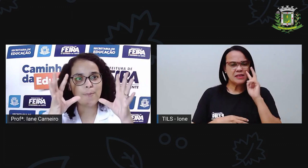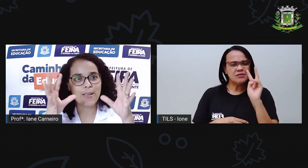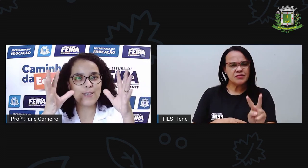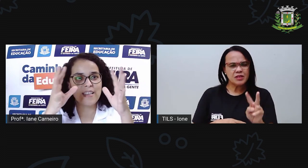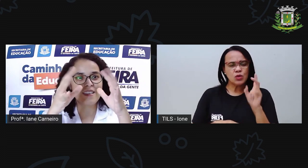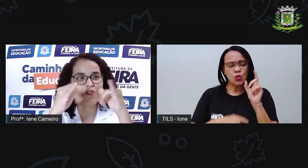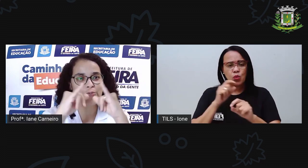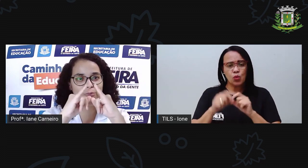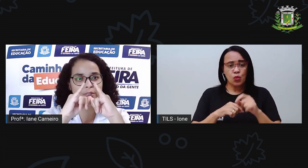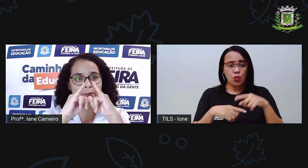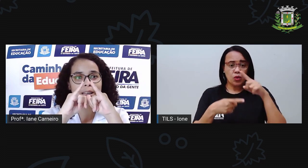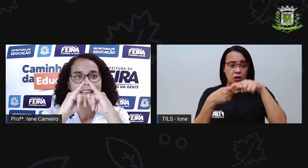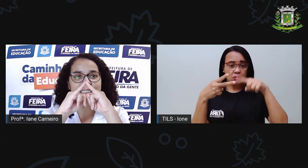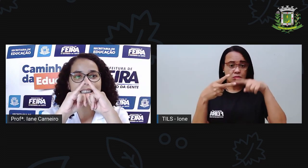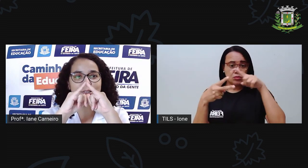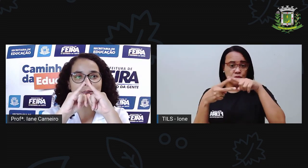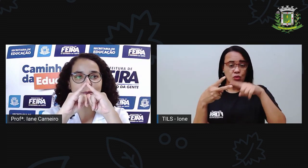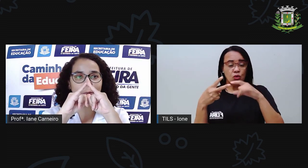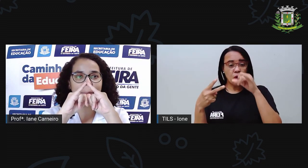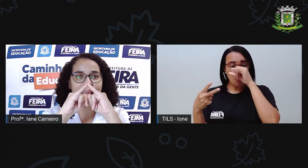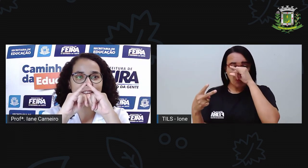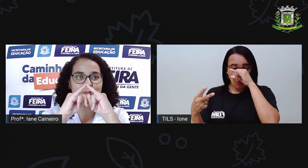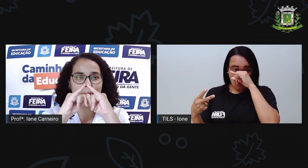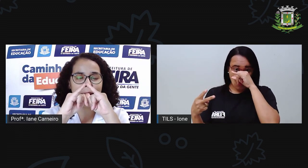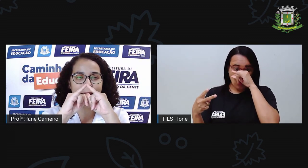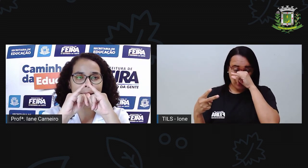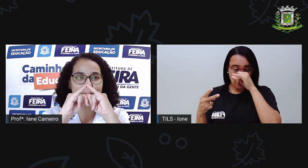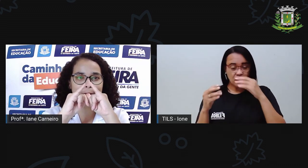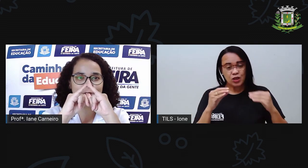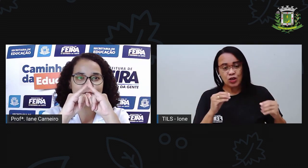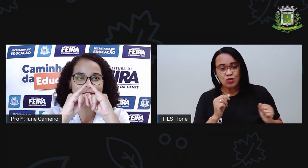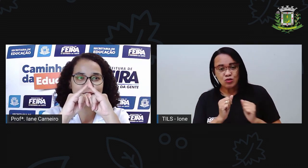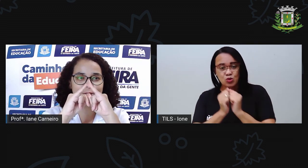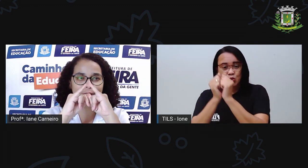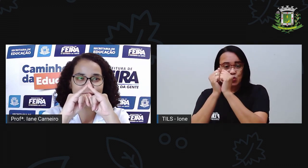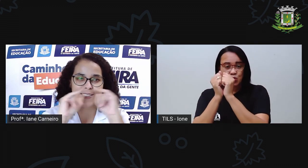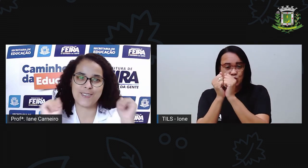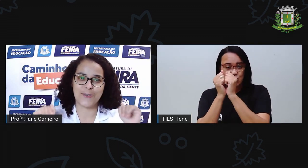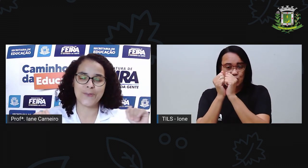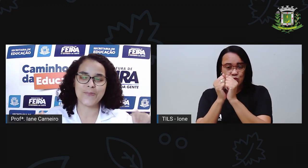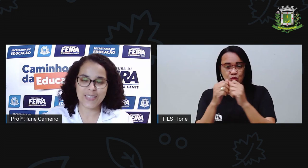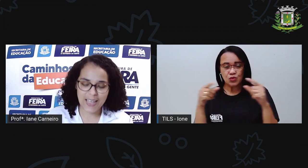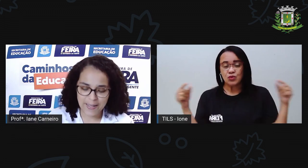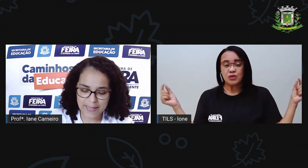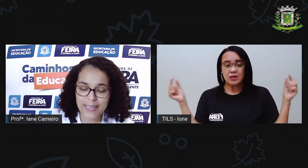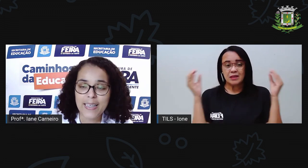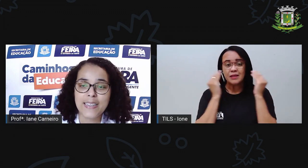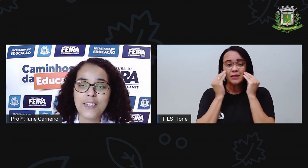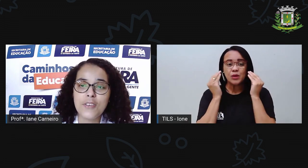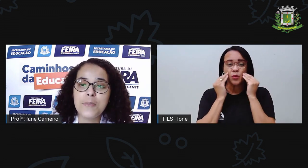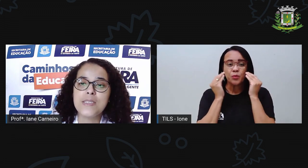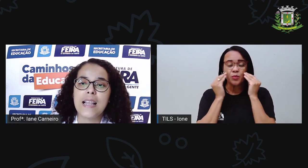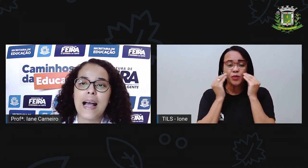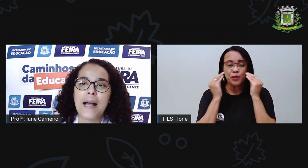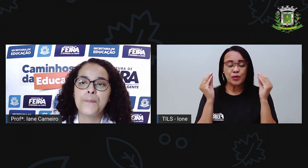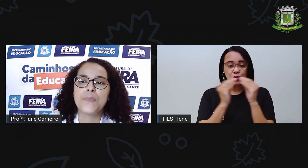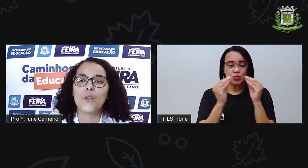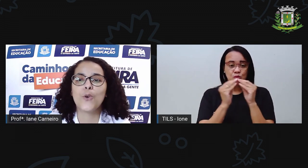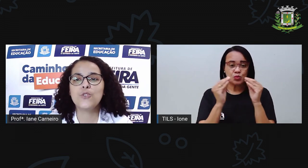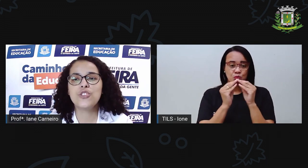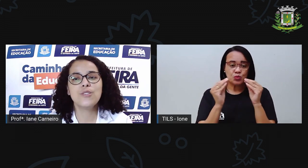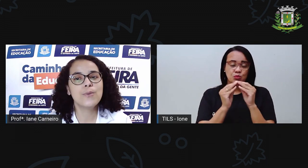que os dois porquinhos, né, se juntam, dando o beijo bem miudinho, olha só, né? Então, vamos